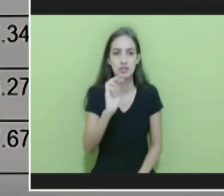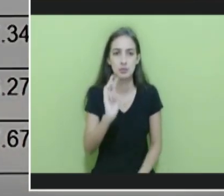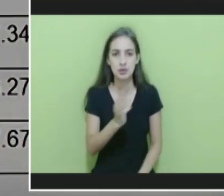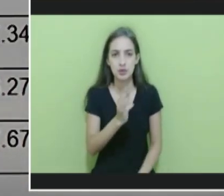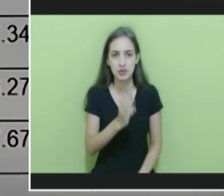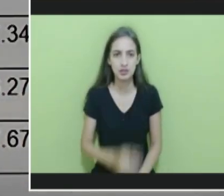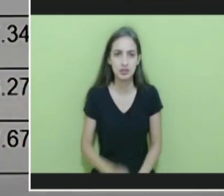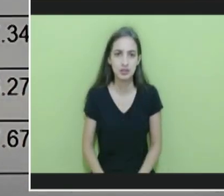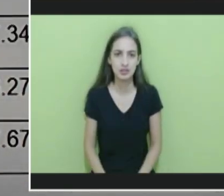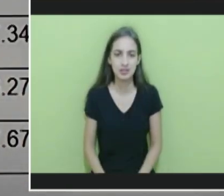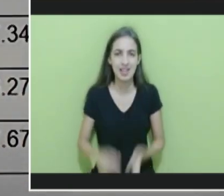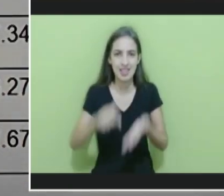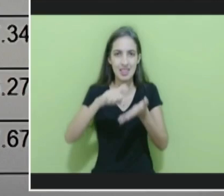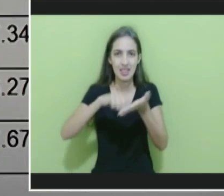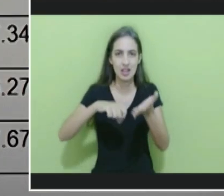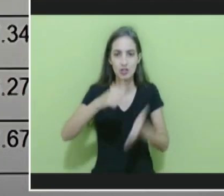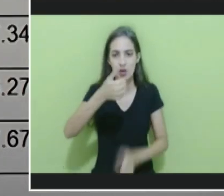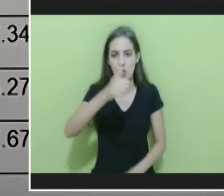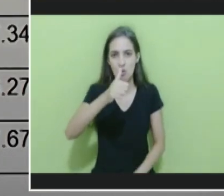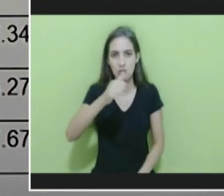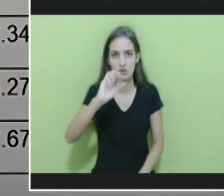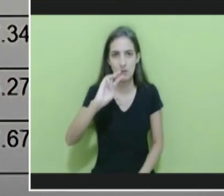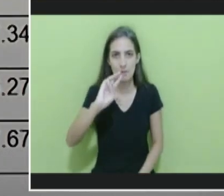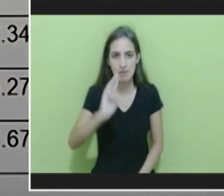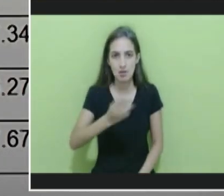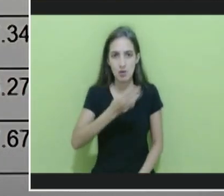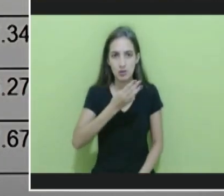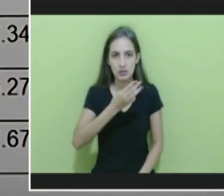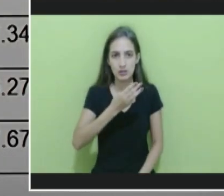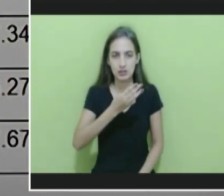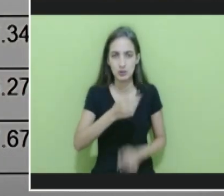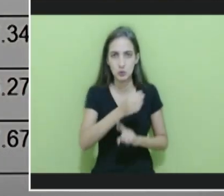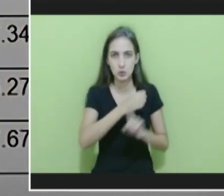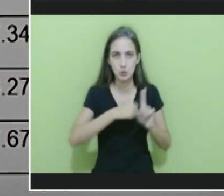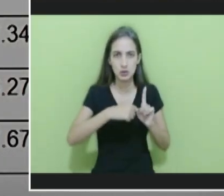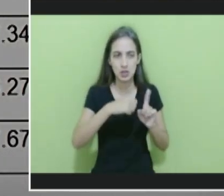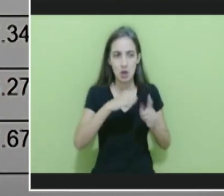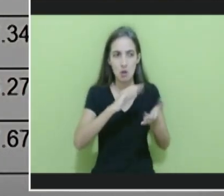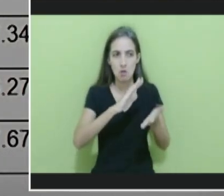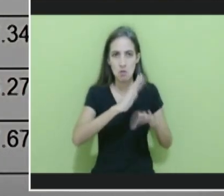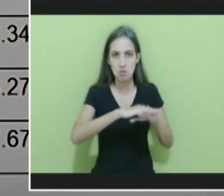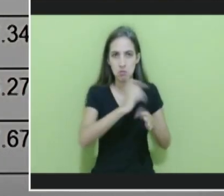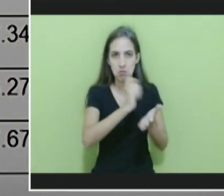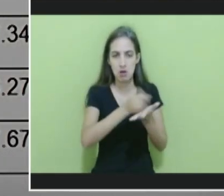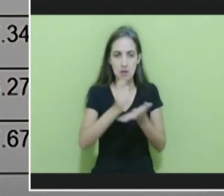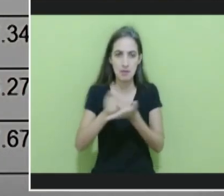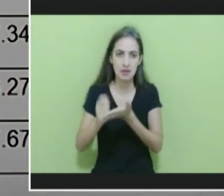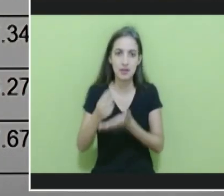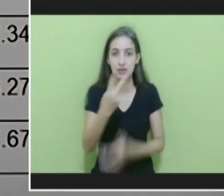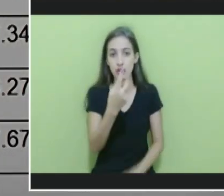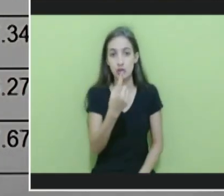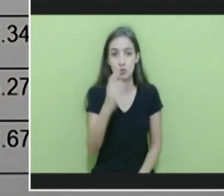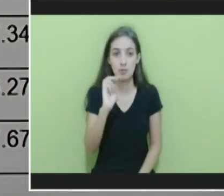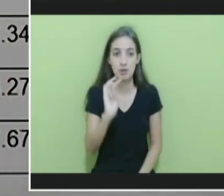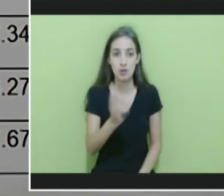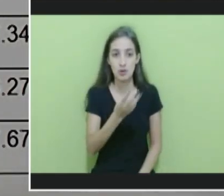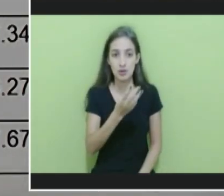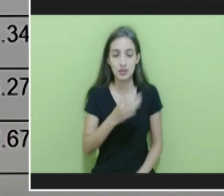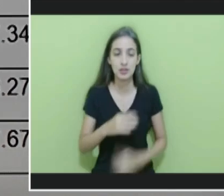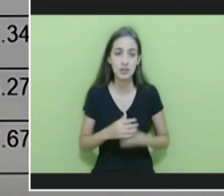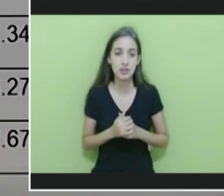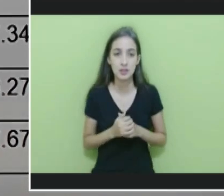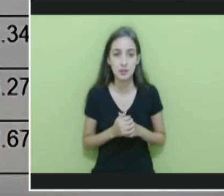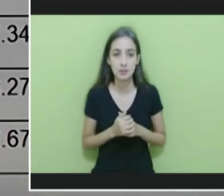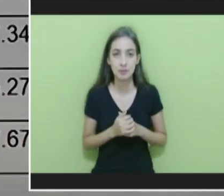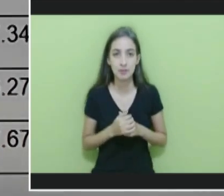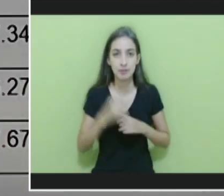são 11 milhões. Contribuições sociais 21 milhões 180 mil. Contribuição de iluminação